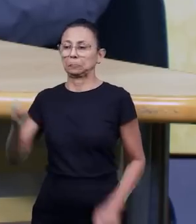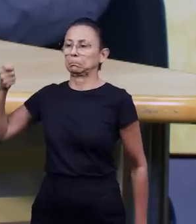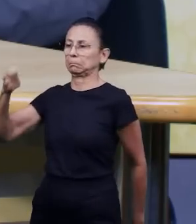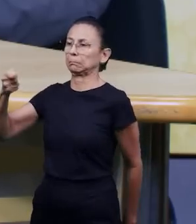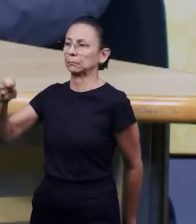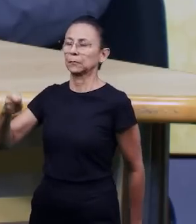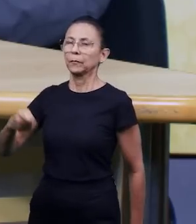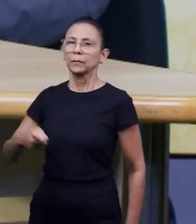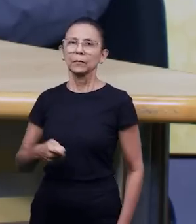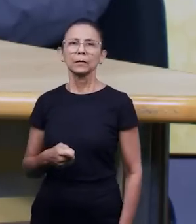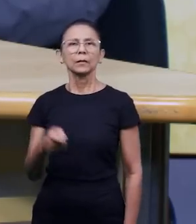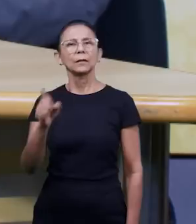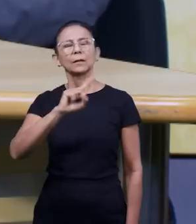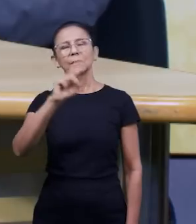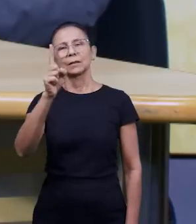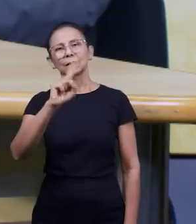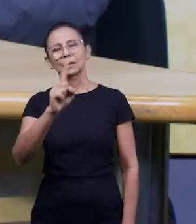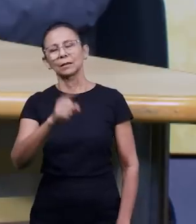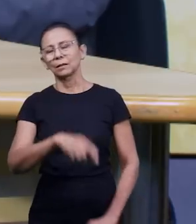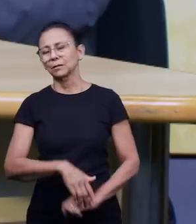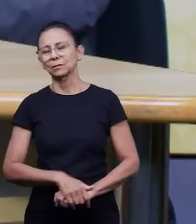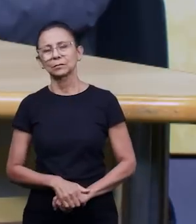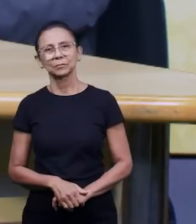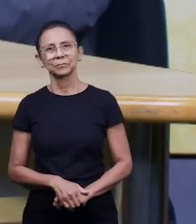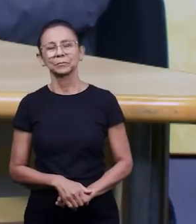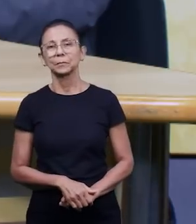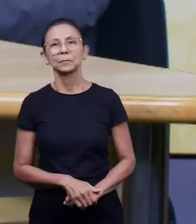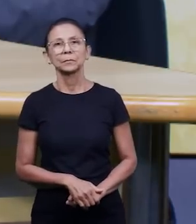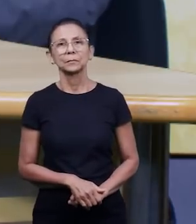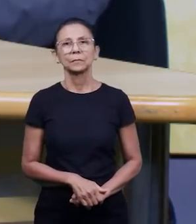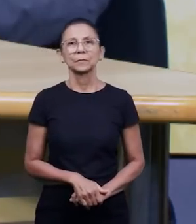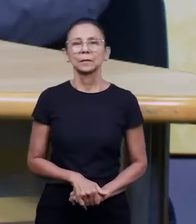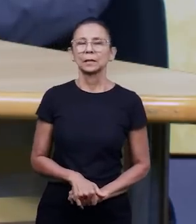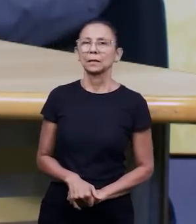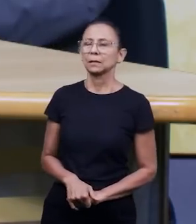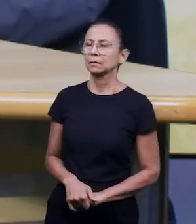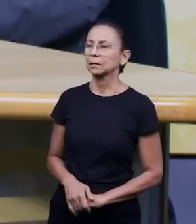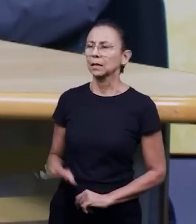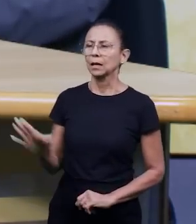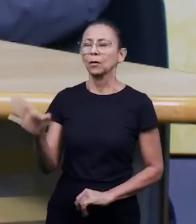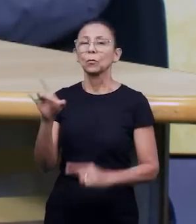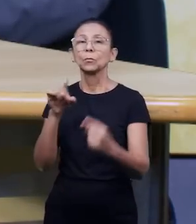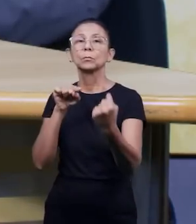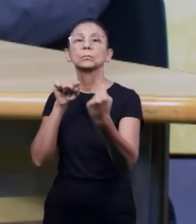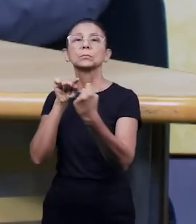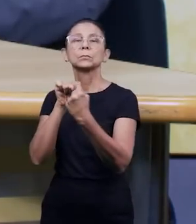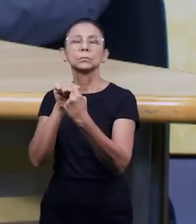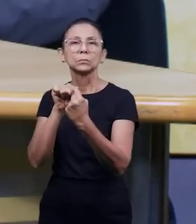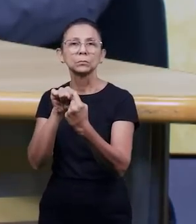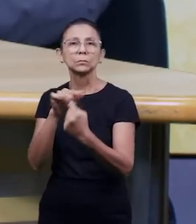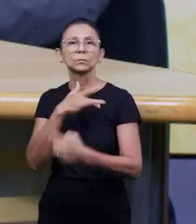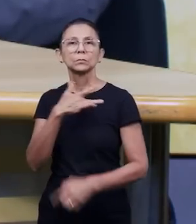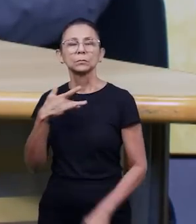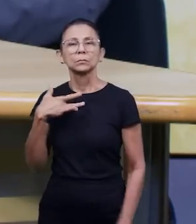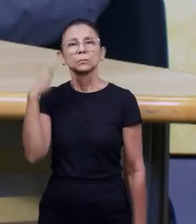ovelhinha, né? Eu quero ser sempre a figura da ovelhinha. E a ovelha, às vezes, precisa ser apacentada, precisa